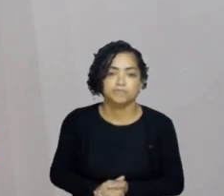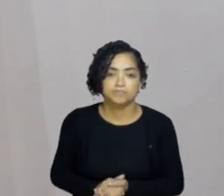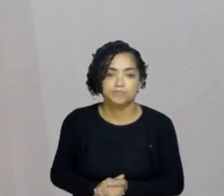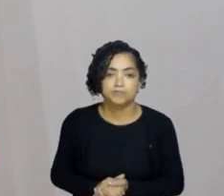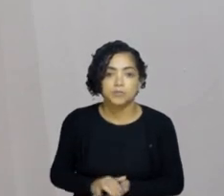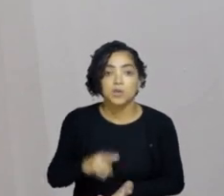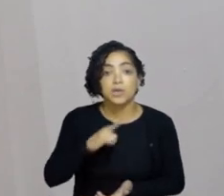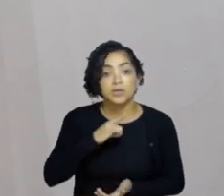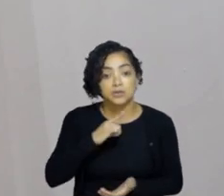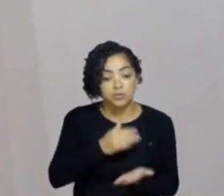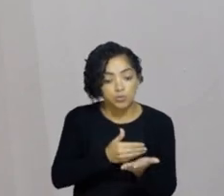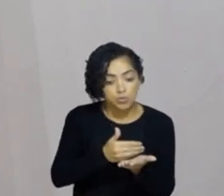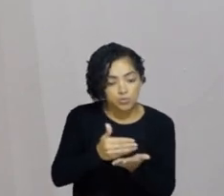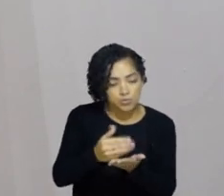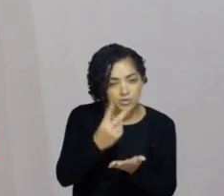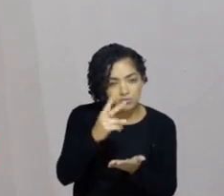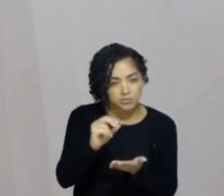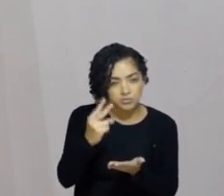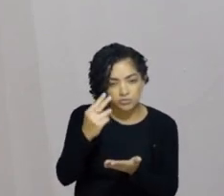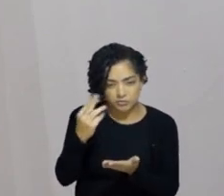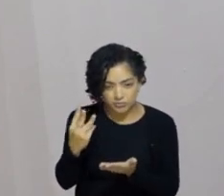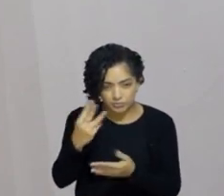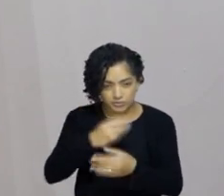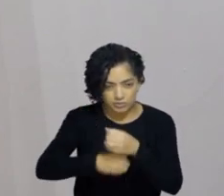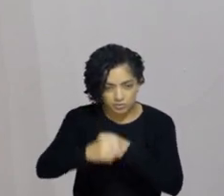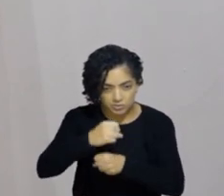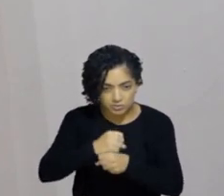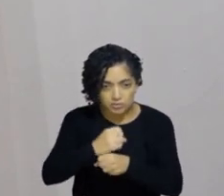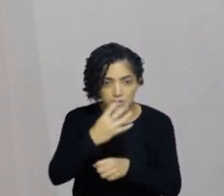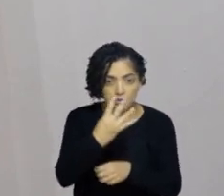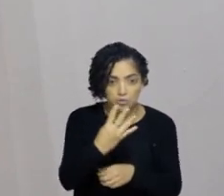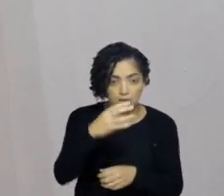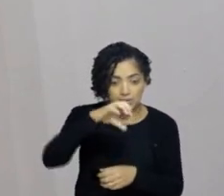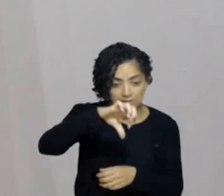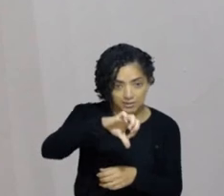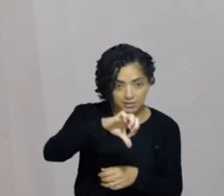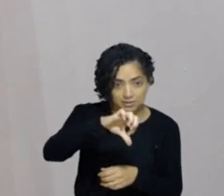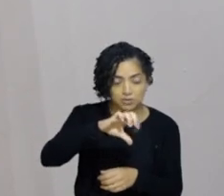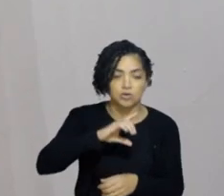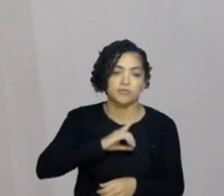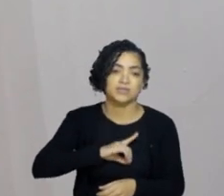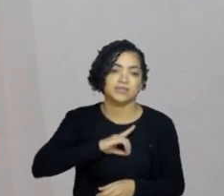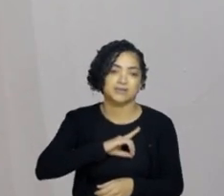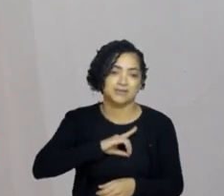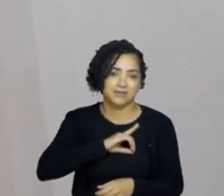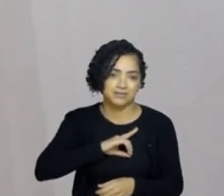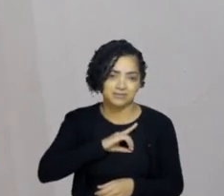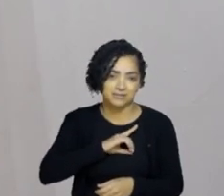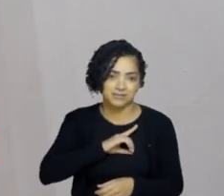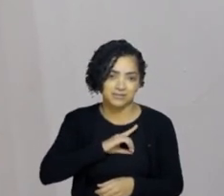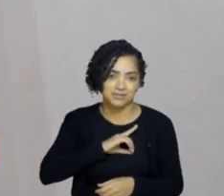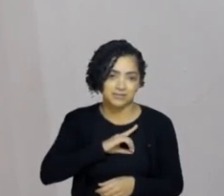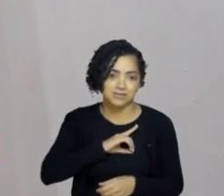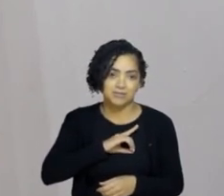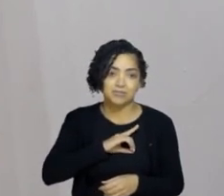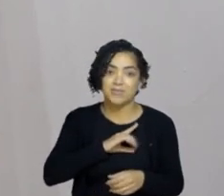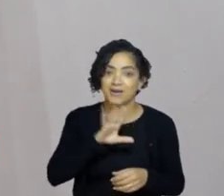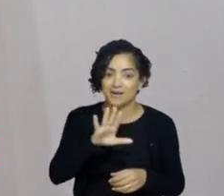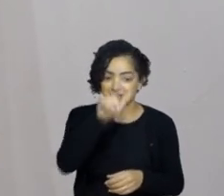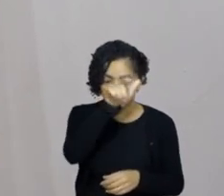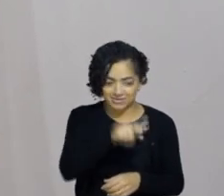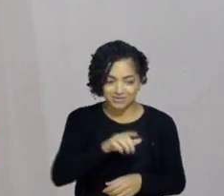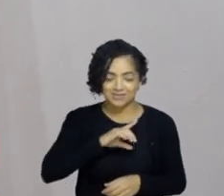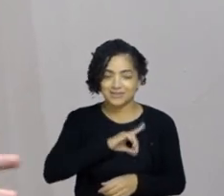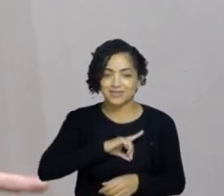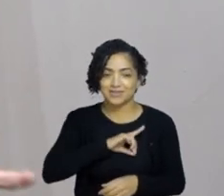no começo de 23, Sorato, 49 delegacias de polícia em Santa Catarina sem delegados de polícia. Nós conseguimos fazer